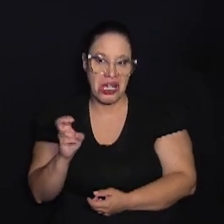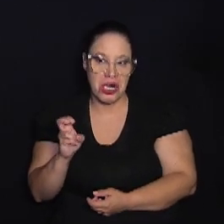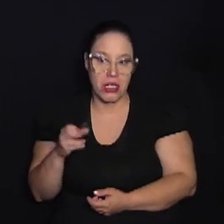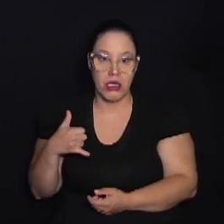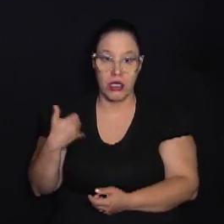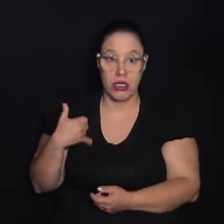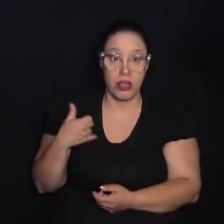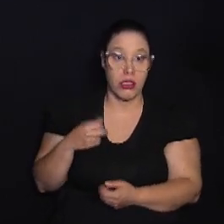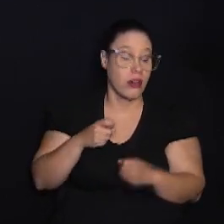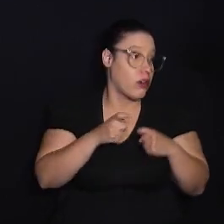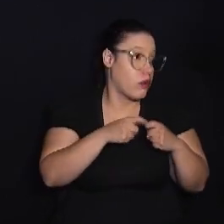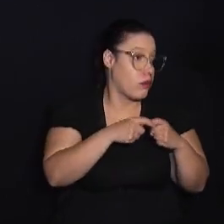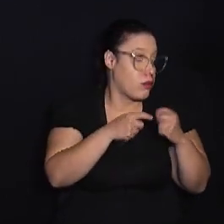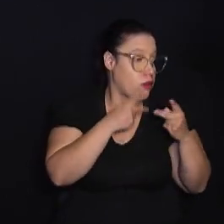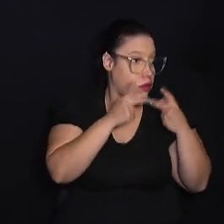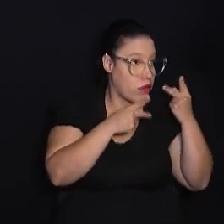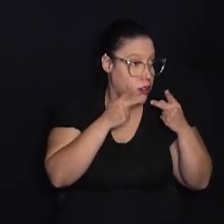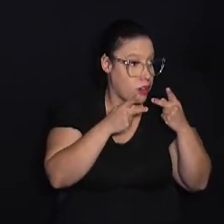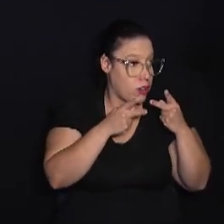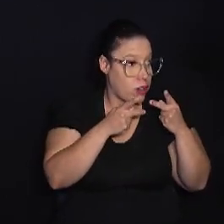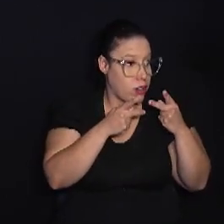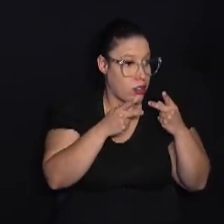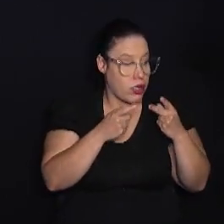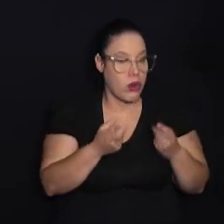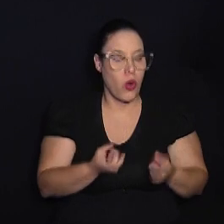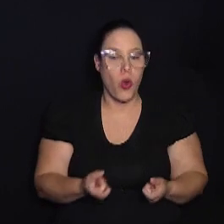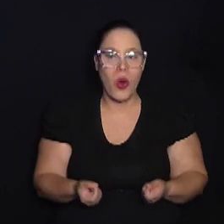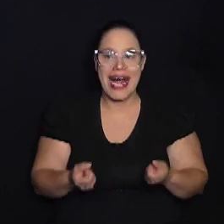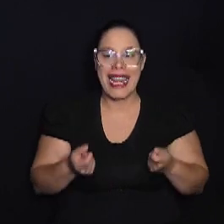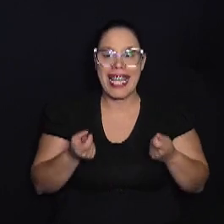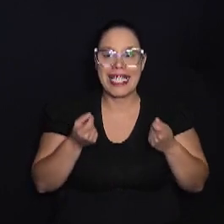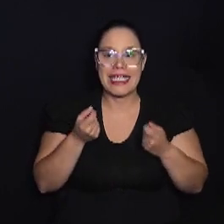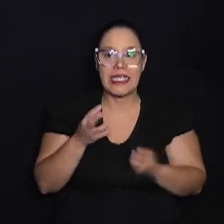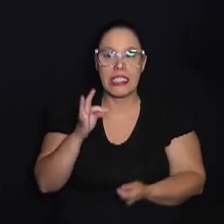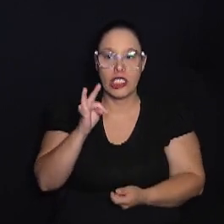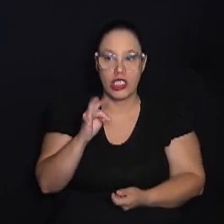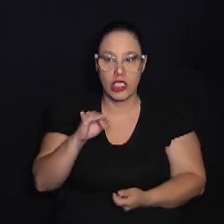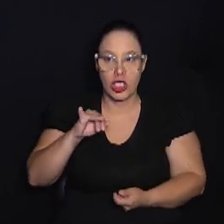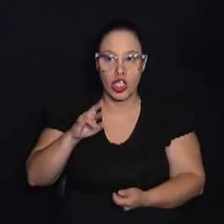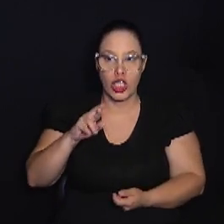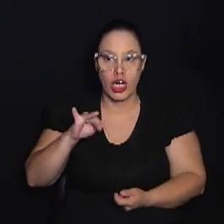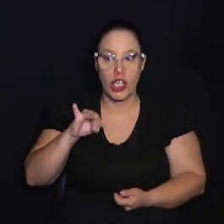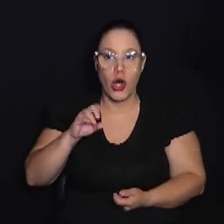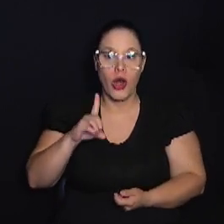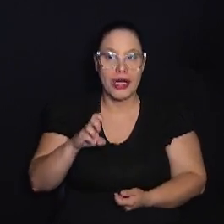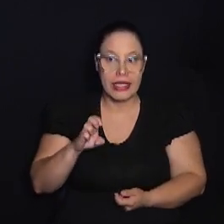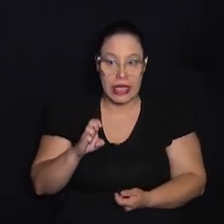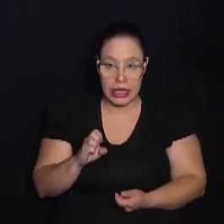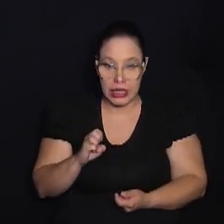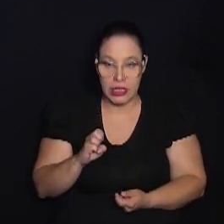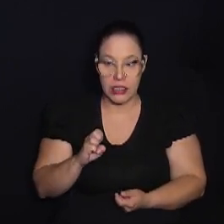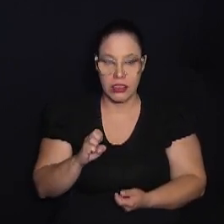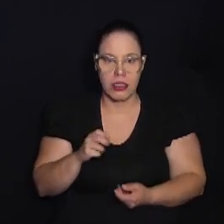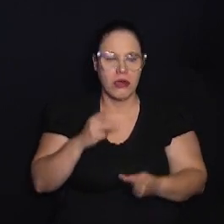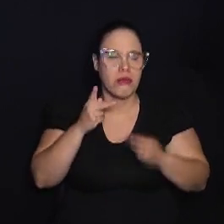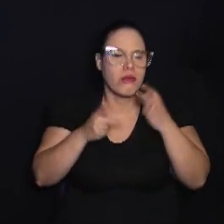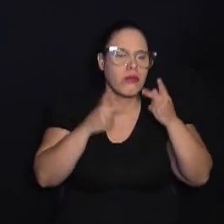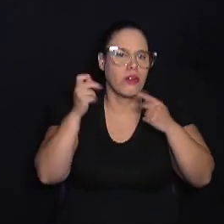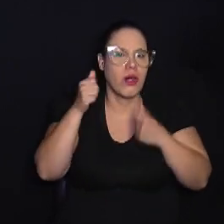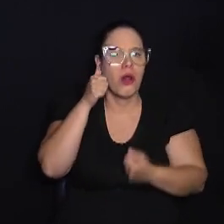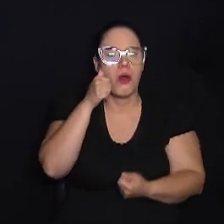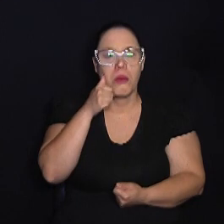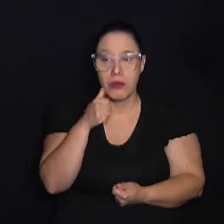que a senhora falasse um pouquinho sobre o câncer de tireoide, porque ele não é muito comentado, né? Mas muitas mulheres já